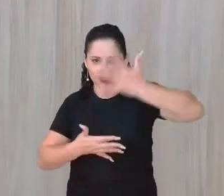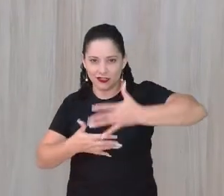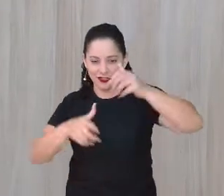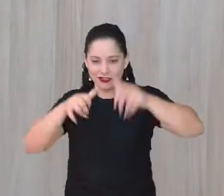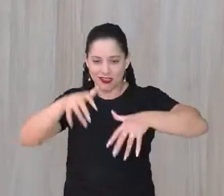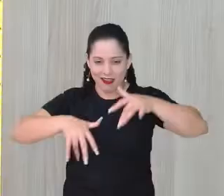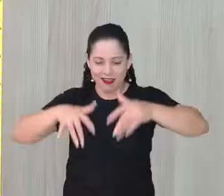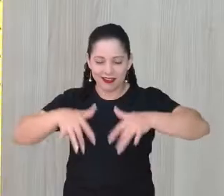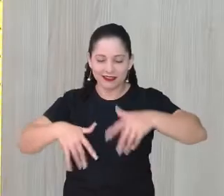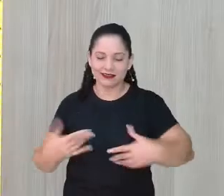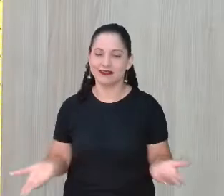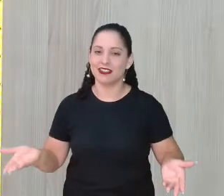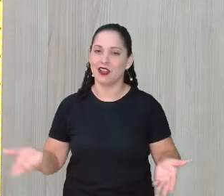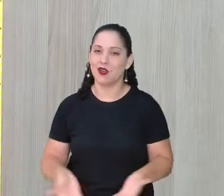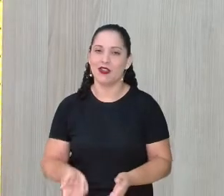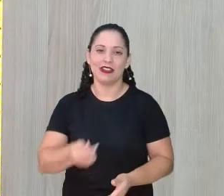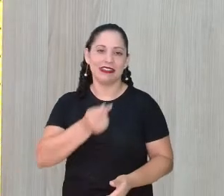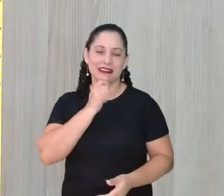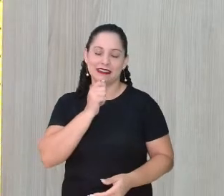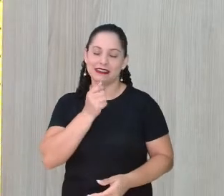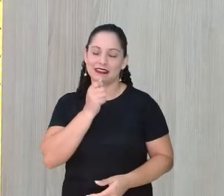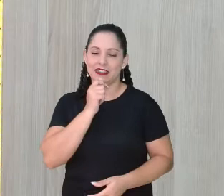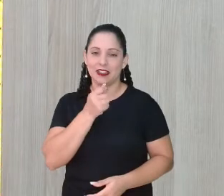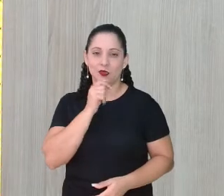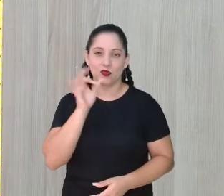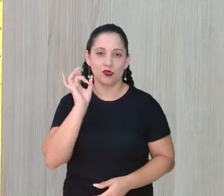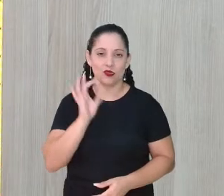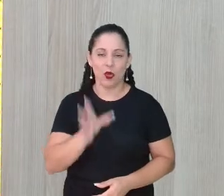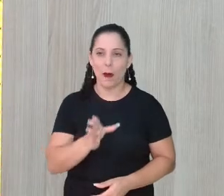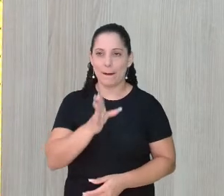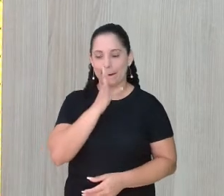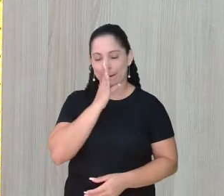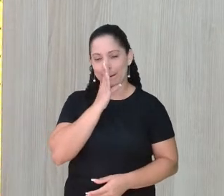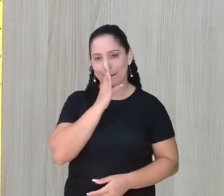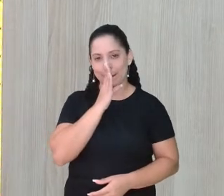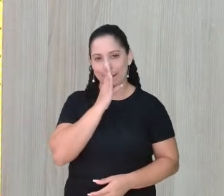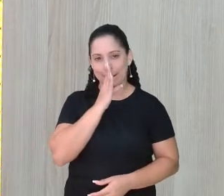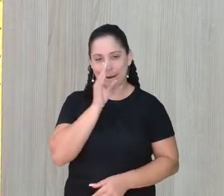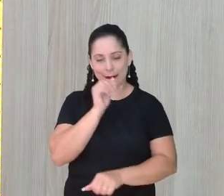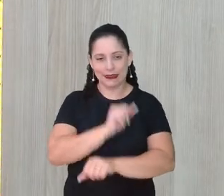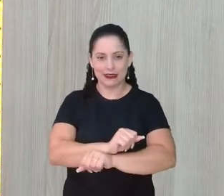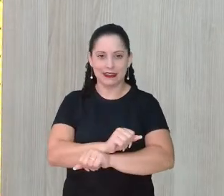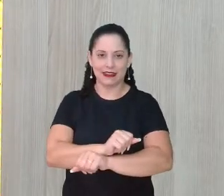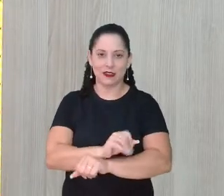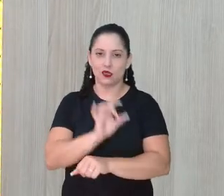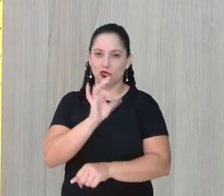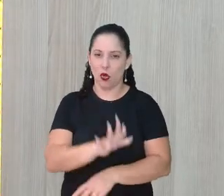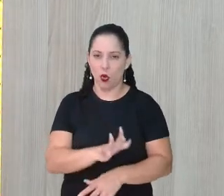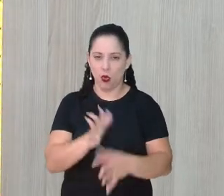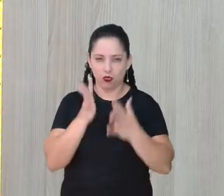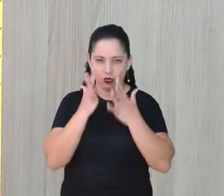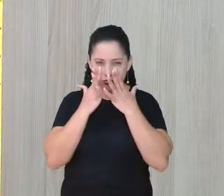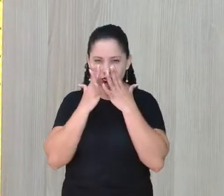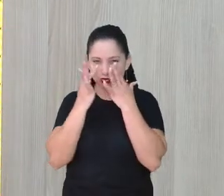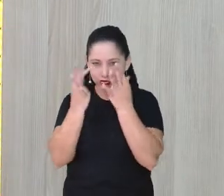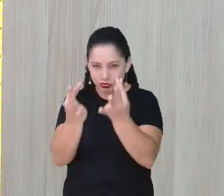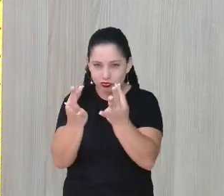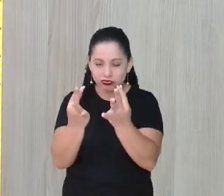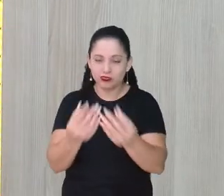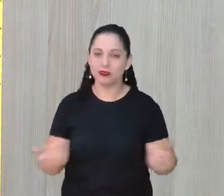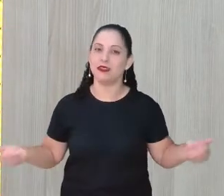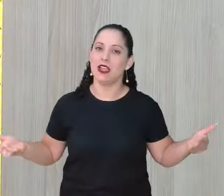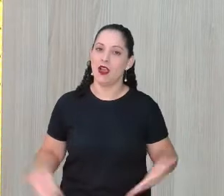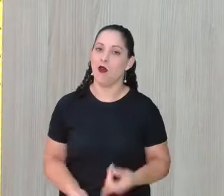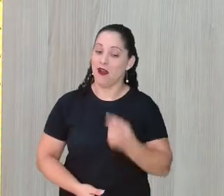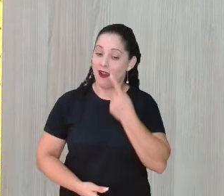dizer? Até agora tá todo mundo muito calado aqui. É? O pessoal tá só na tucaia e a gente tá aqui